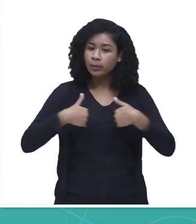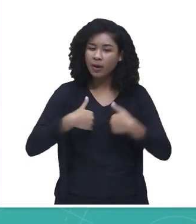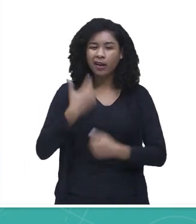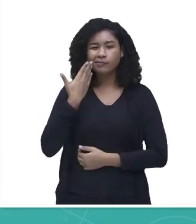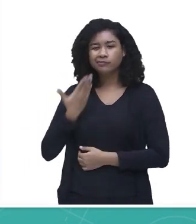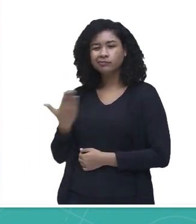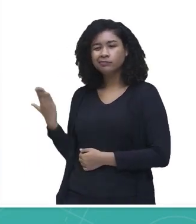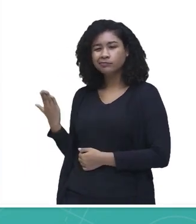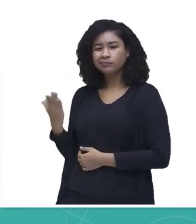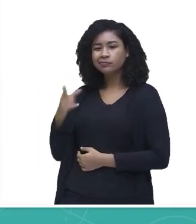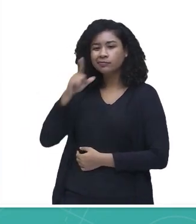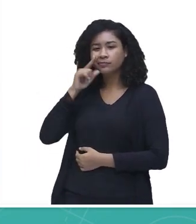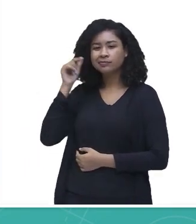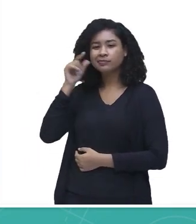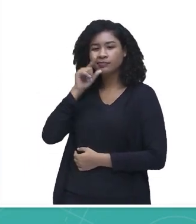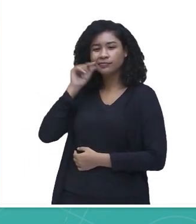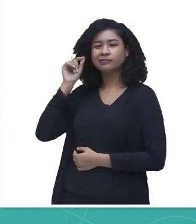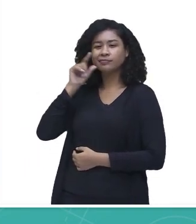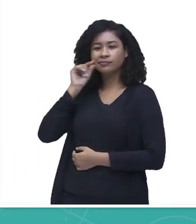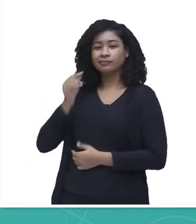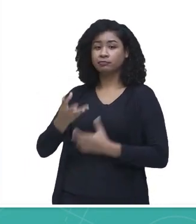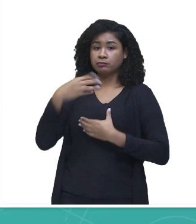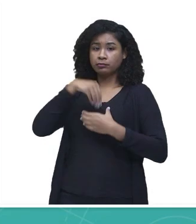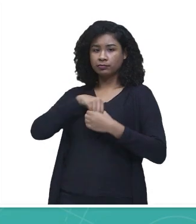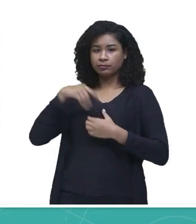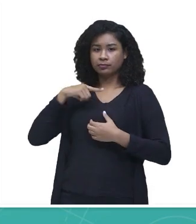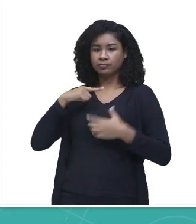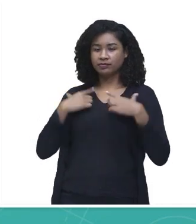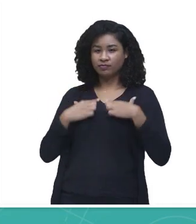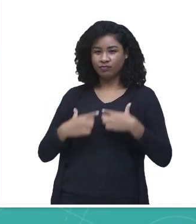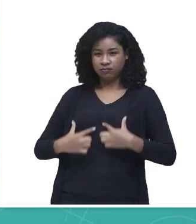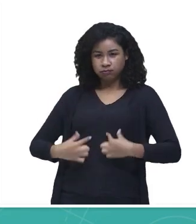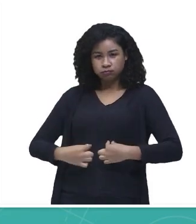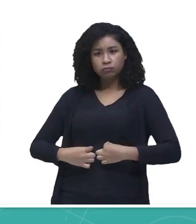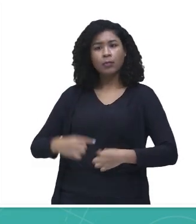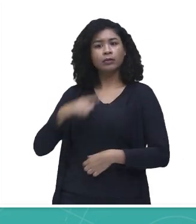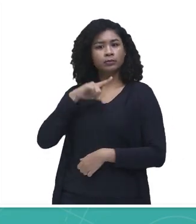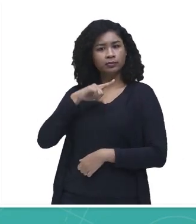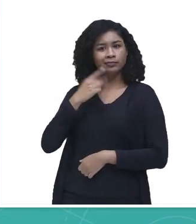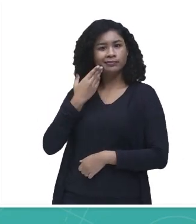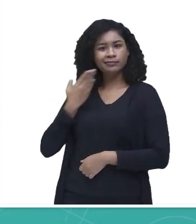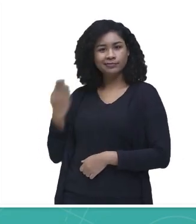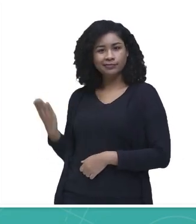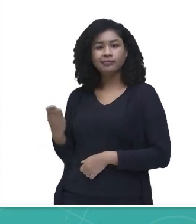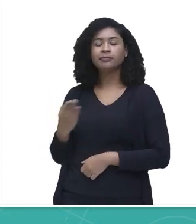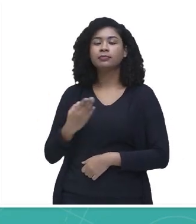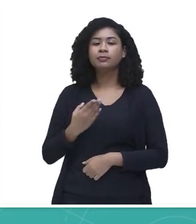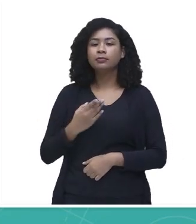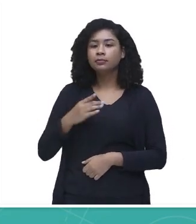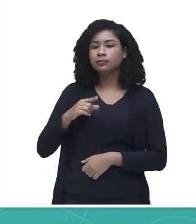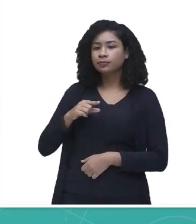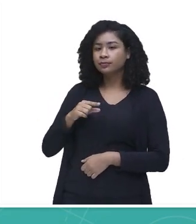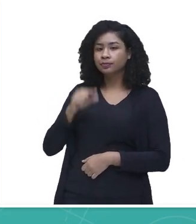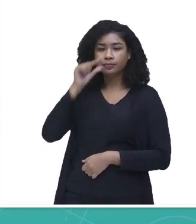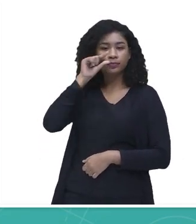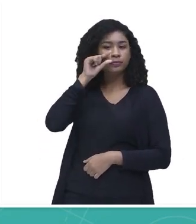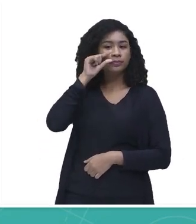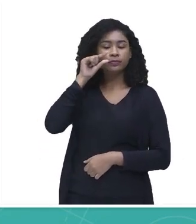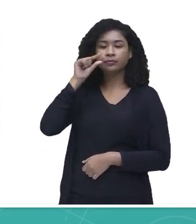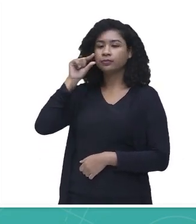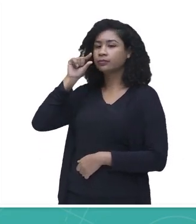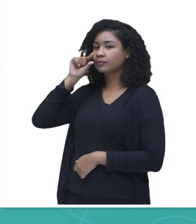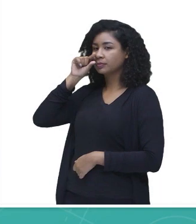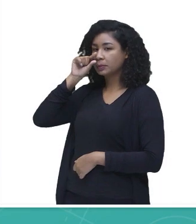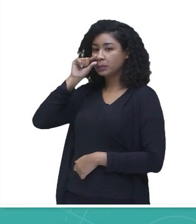sua estrutura pulmonar, a gente vê aqui a cavidade nasal, cavidade